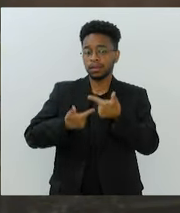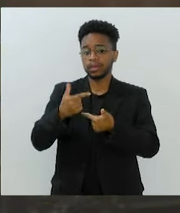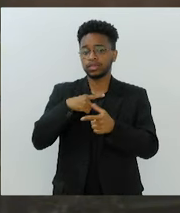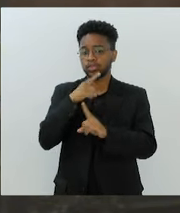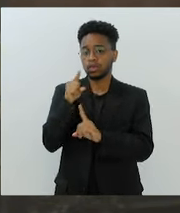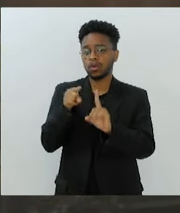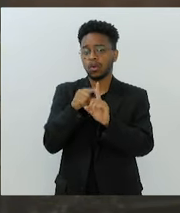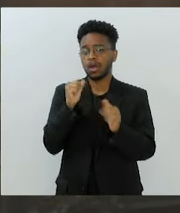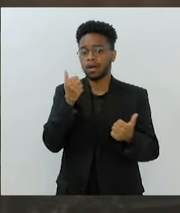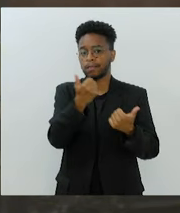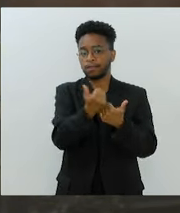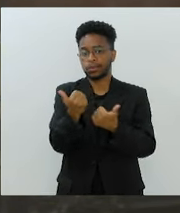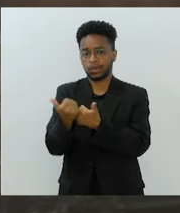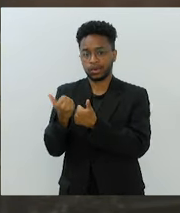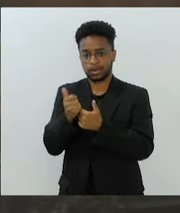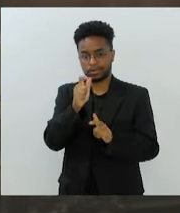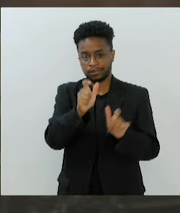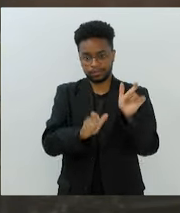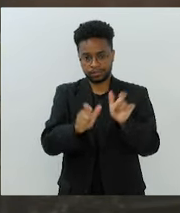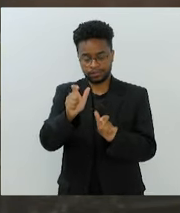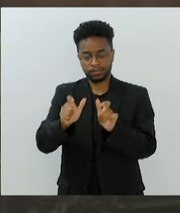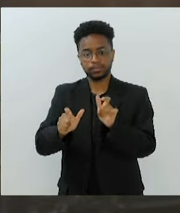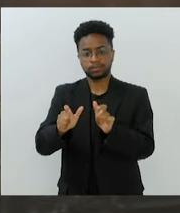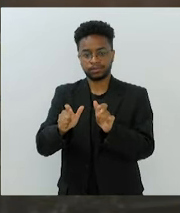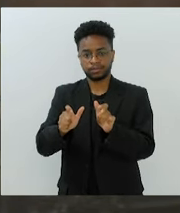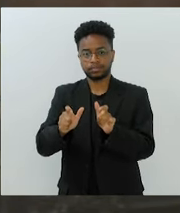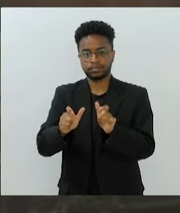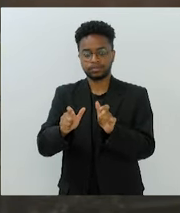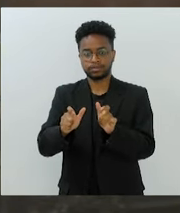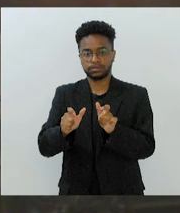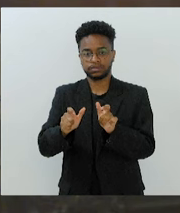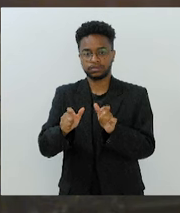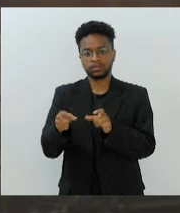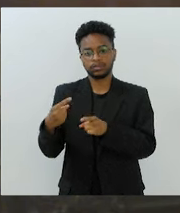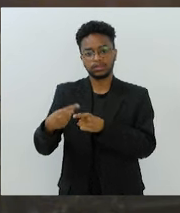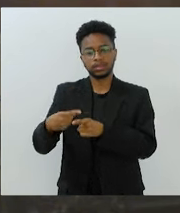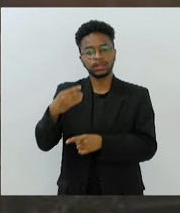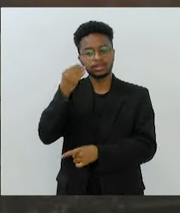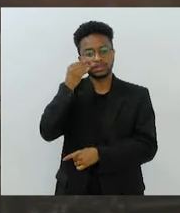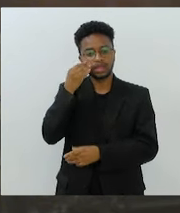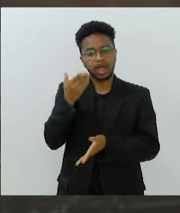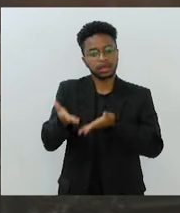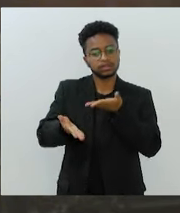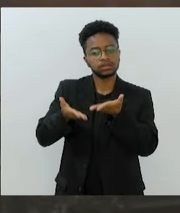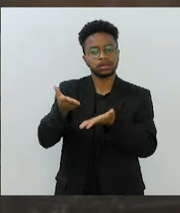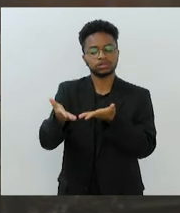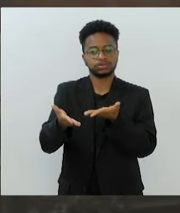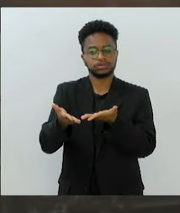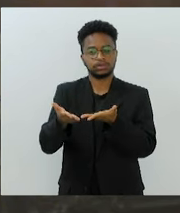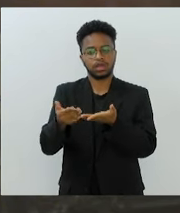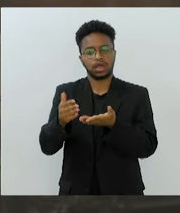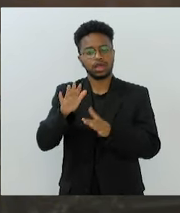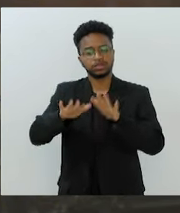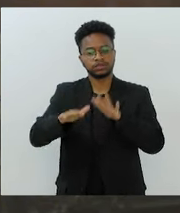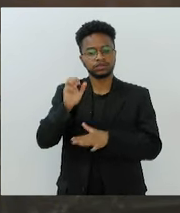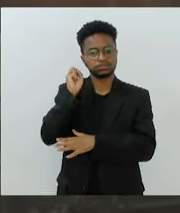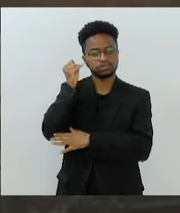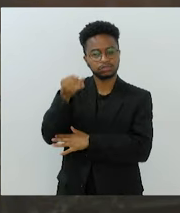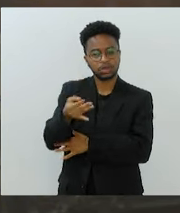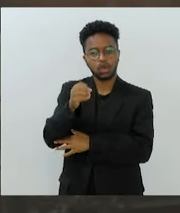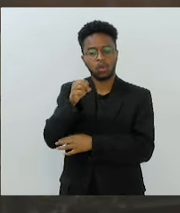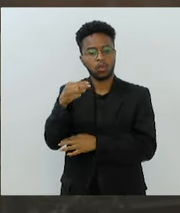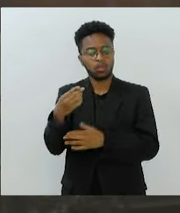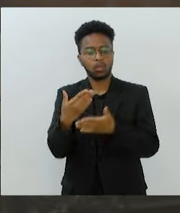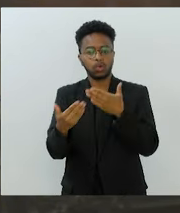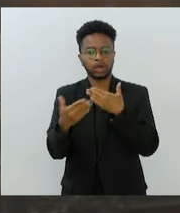aquelas pessoas que buscam algum tipo de atendimento, às vezes na madrugada, qualquer dia,